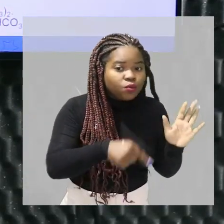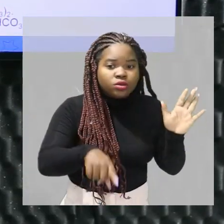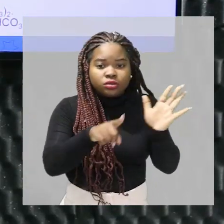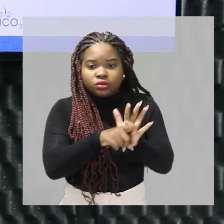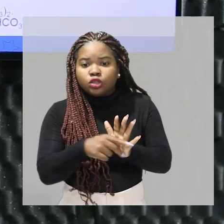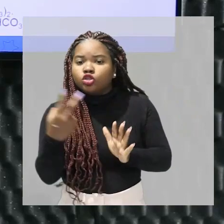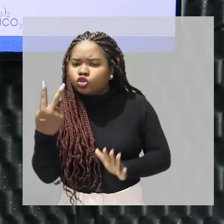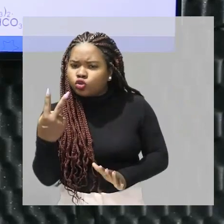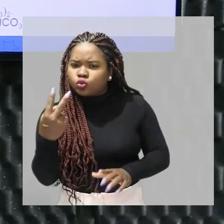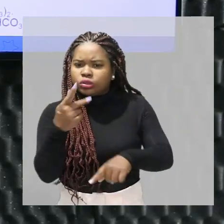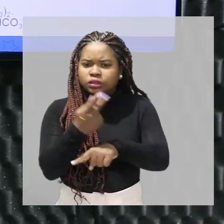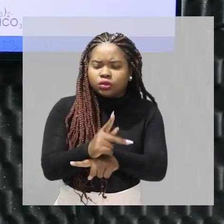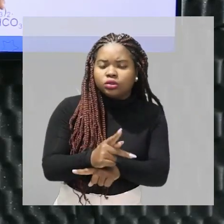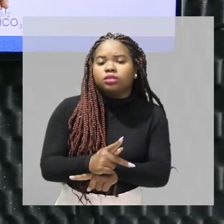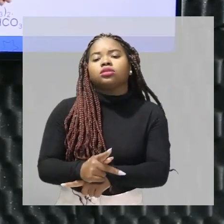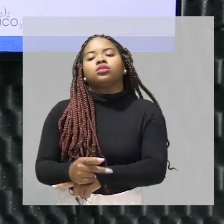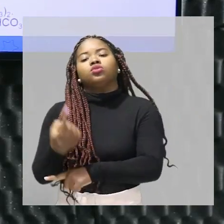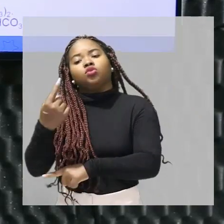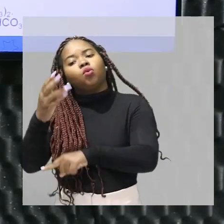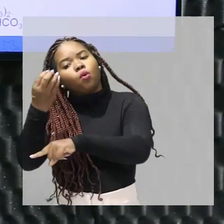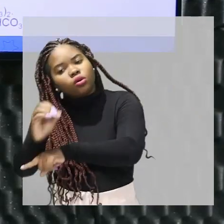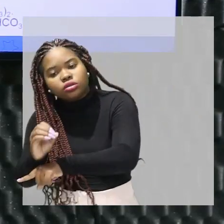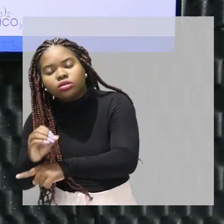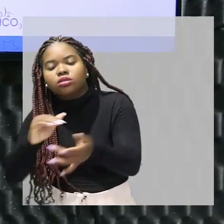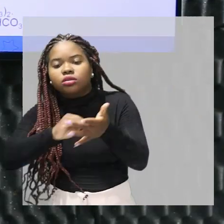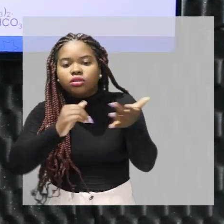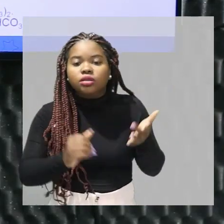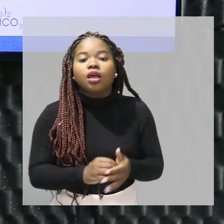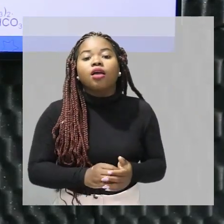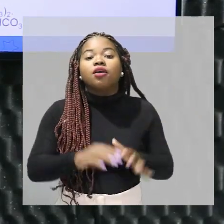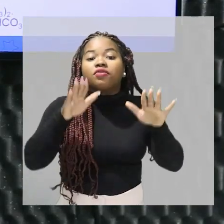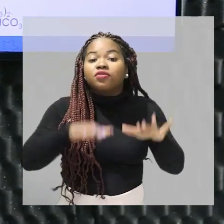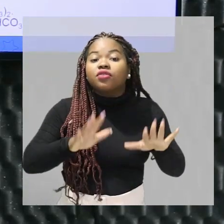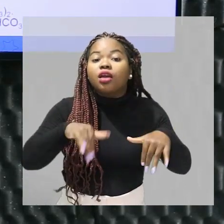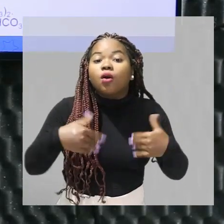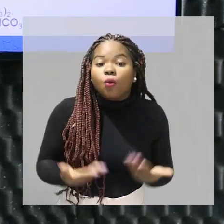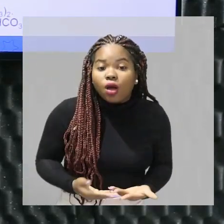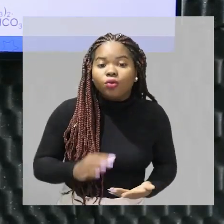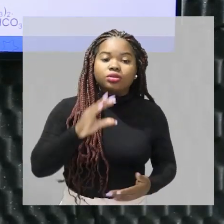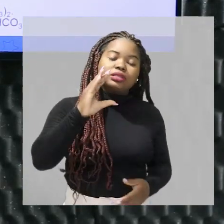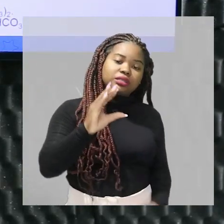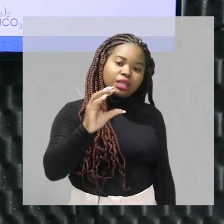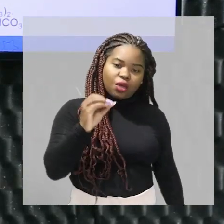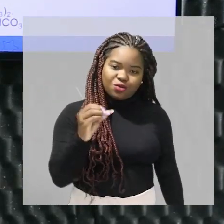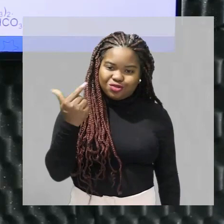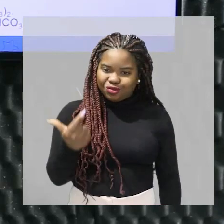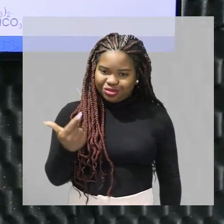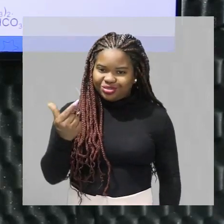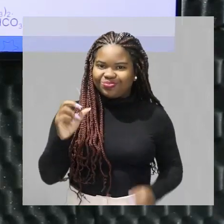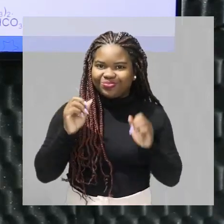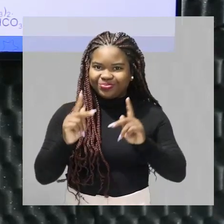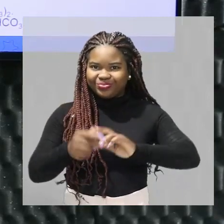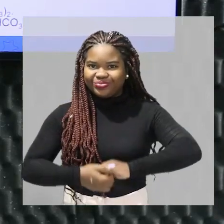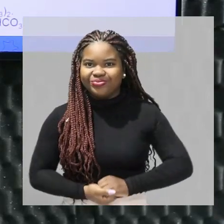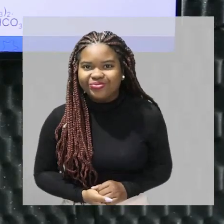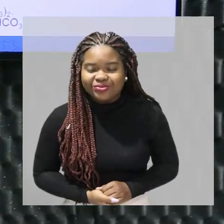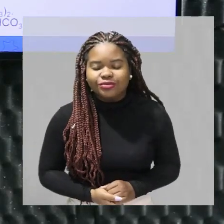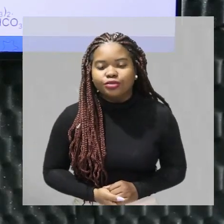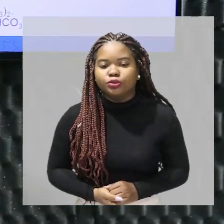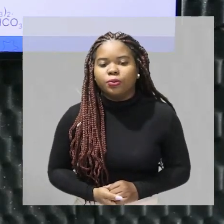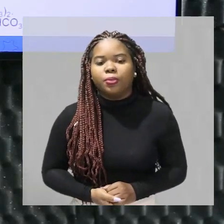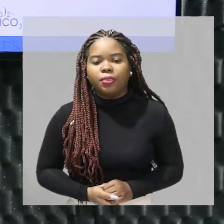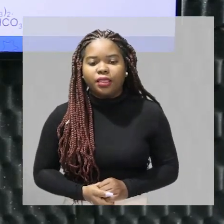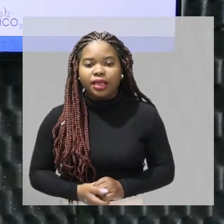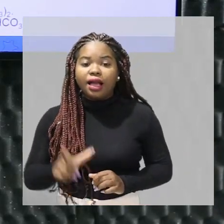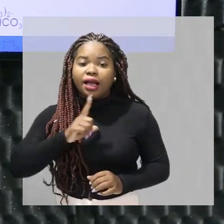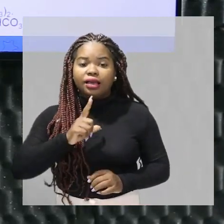2 hidrogênios e um oxigênio, vai sobrar o CO2, certo? Então, o óxido sólido será